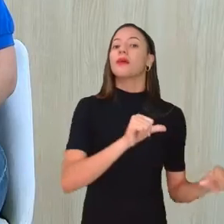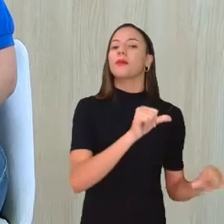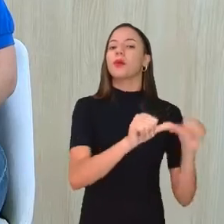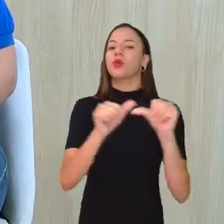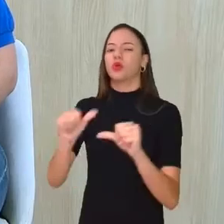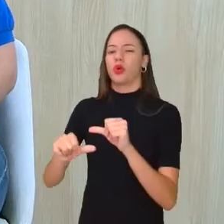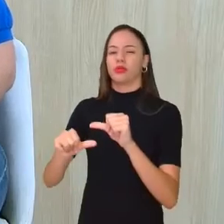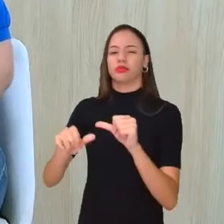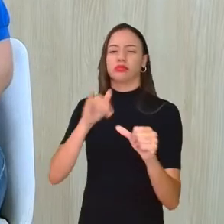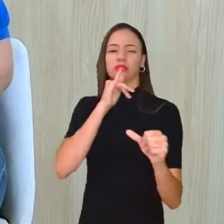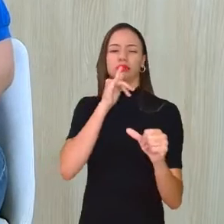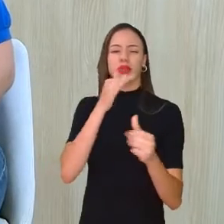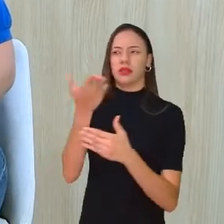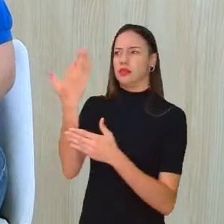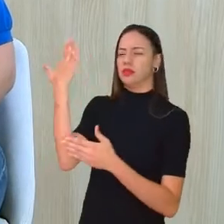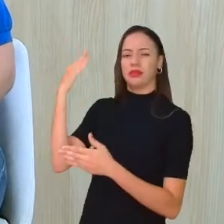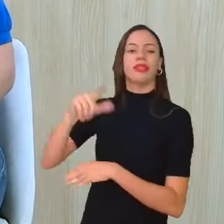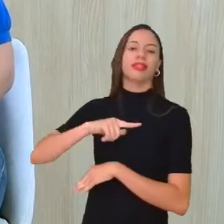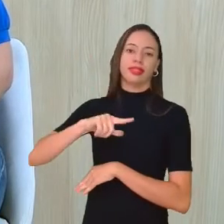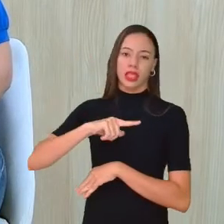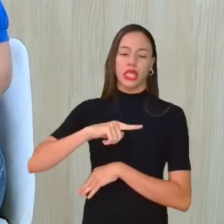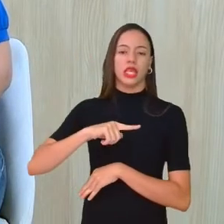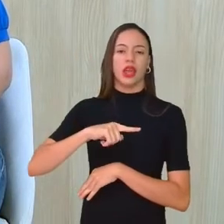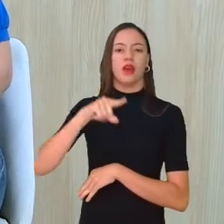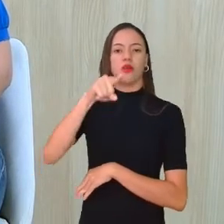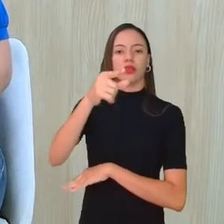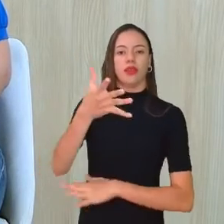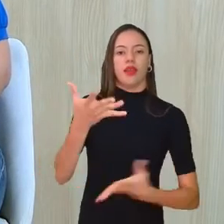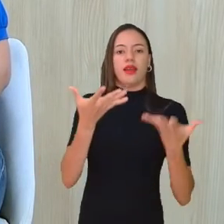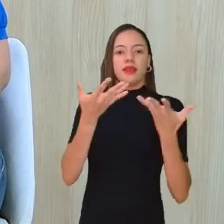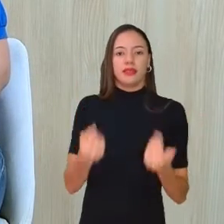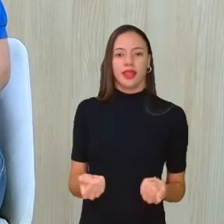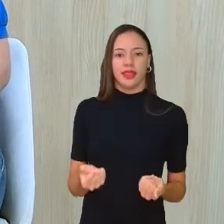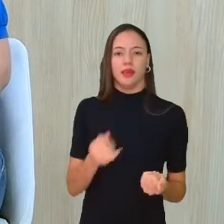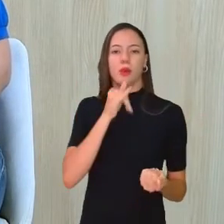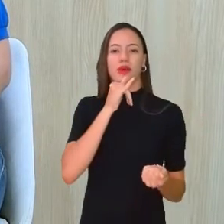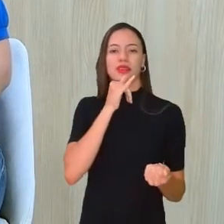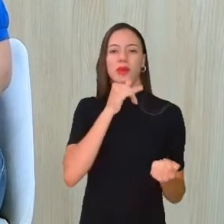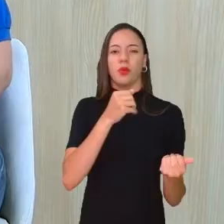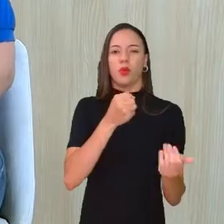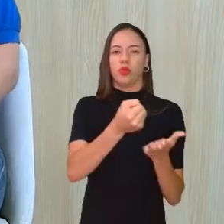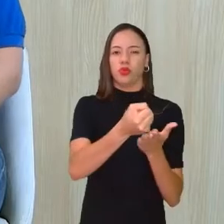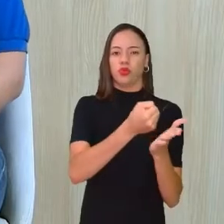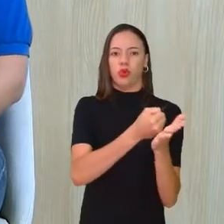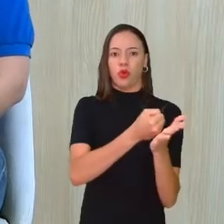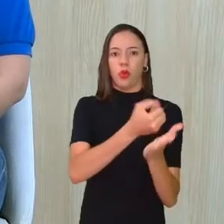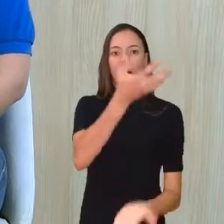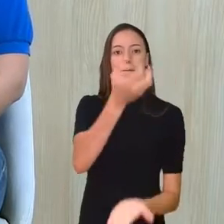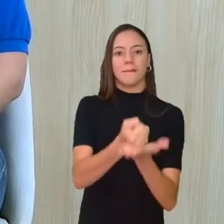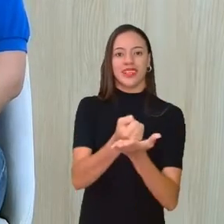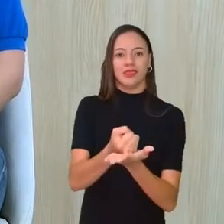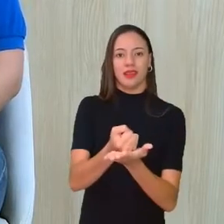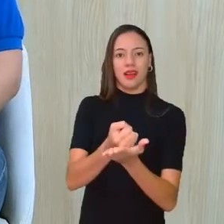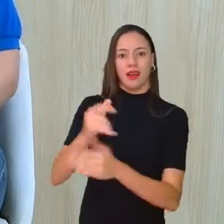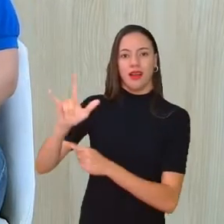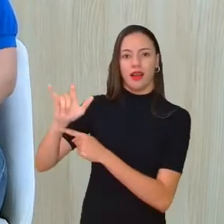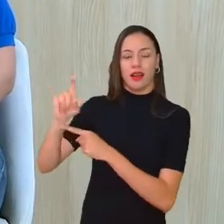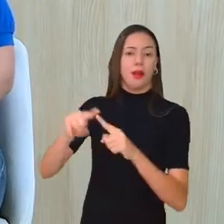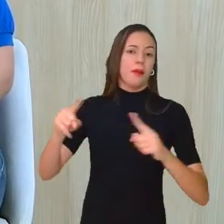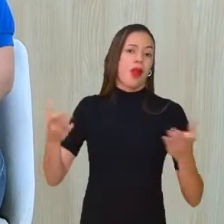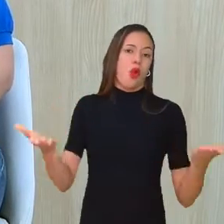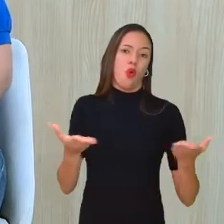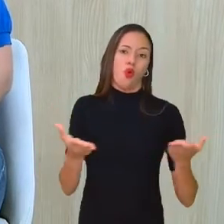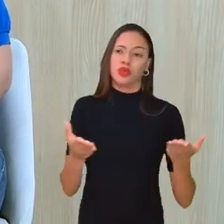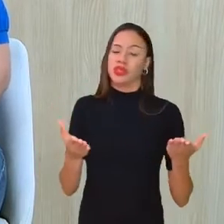um tempo atrás era isso que tinha lá naquele quando você aceitava o contrato para instalar o Instagram no seu aplicativo. E hoje a gente aceita automaticamente, não é?